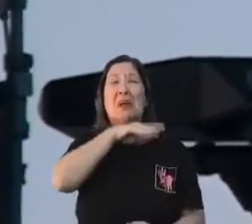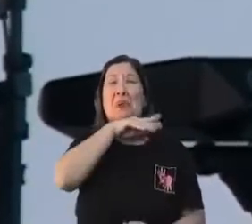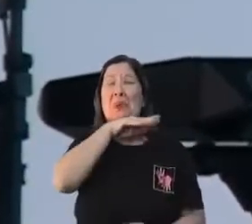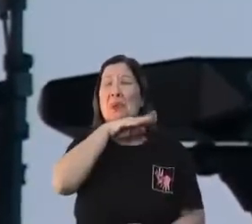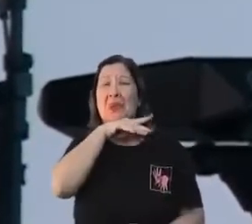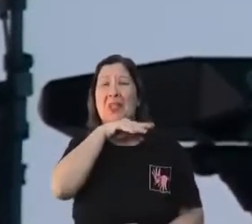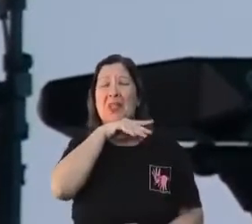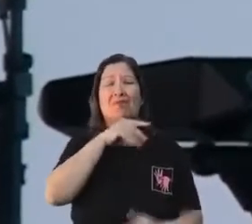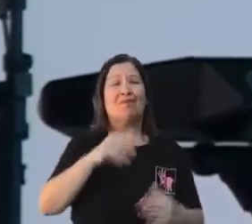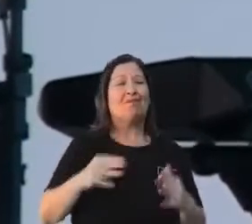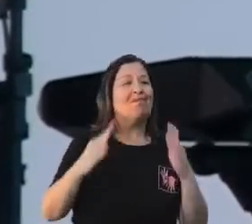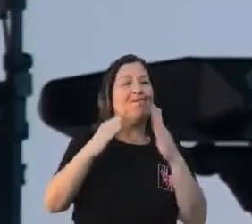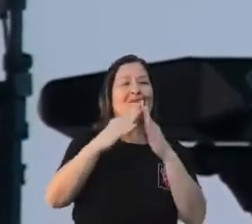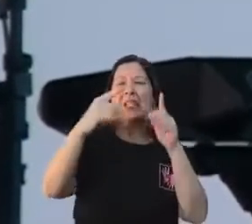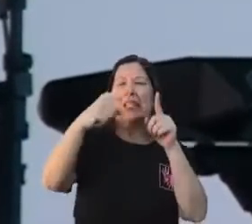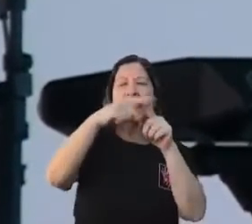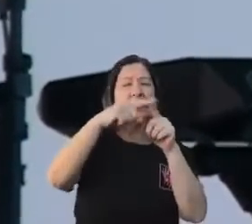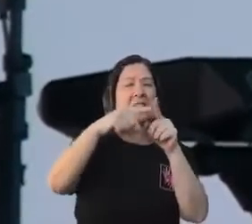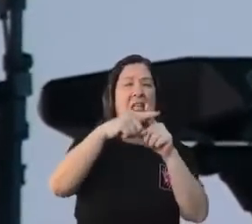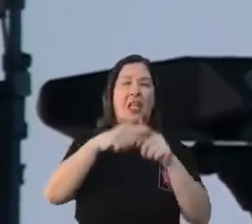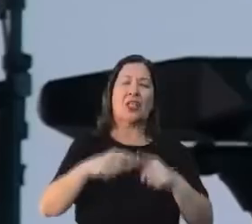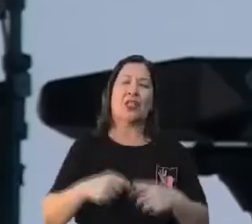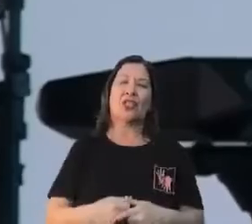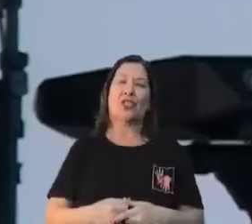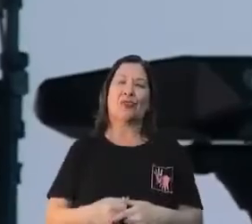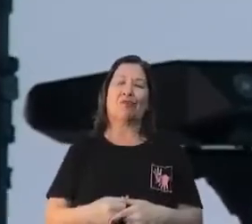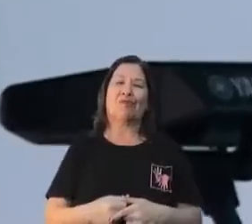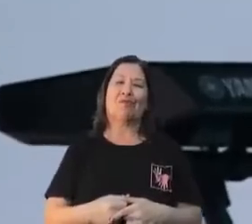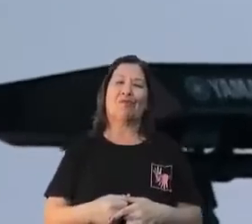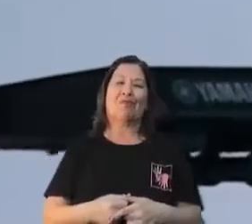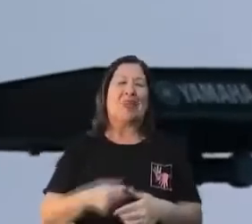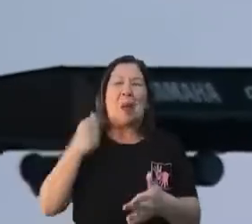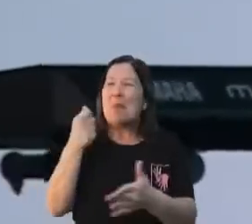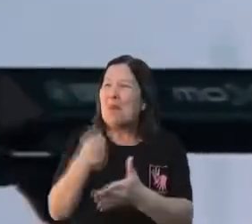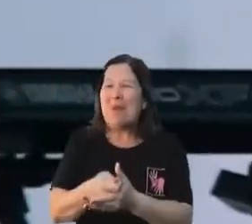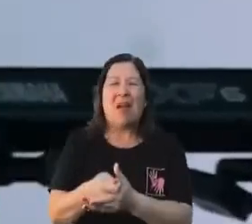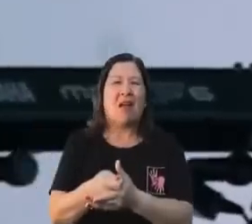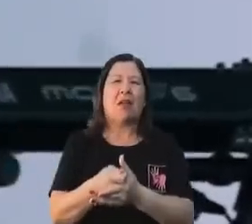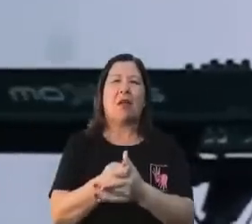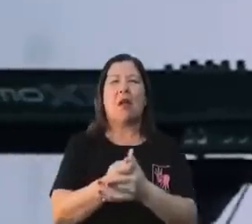pagar a emissora de rádio, estava inadimplente 3 meses.